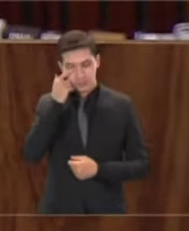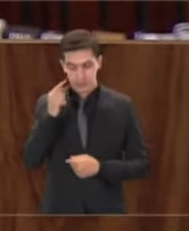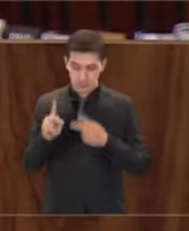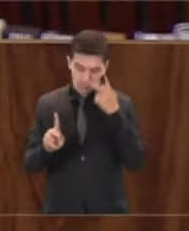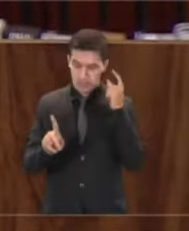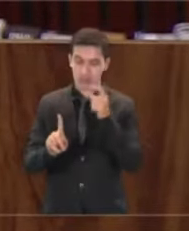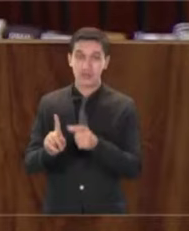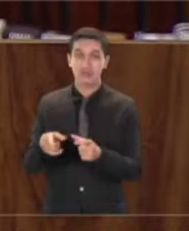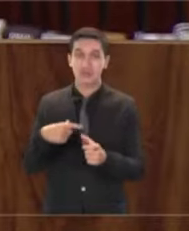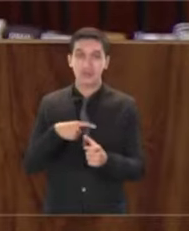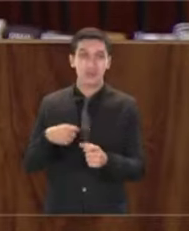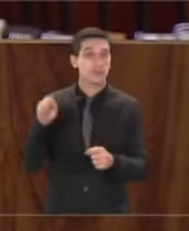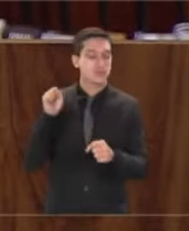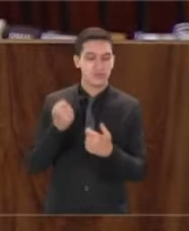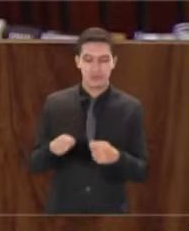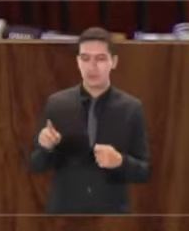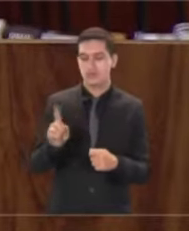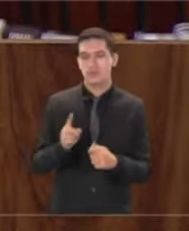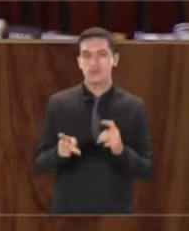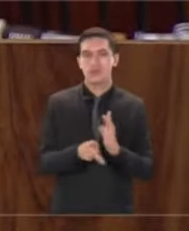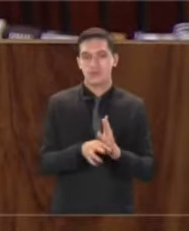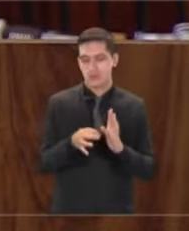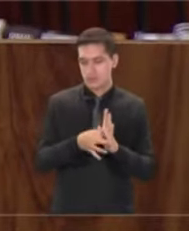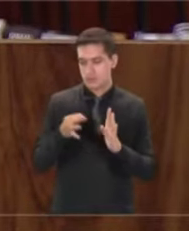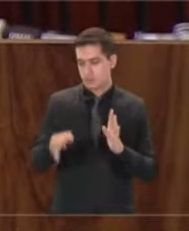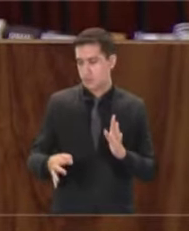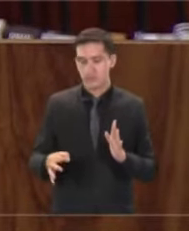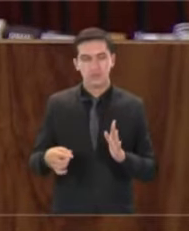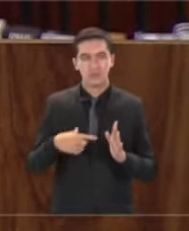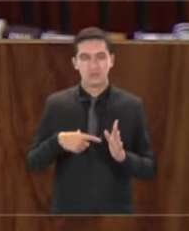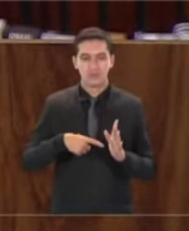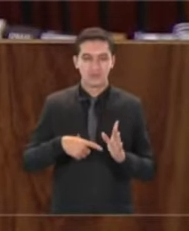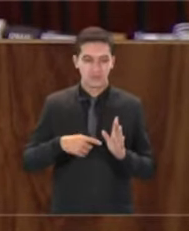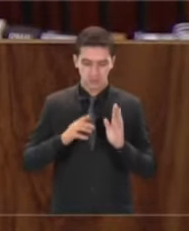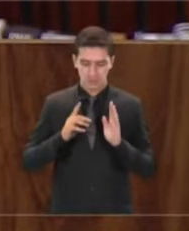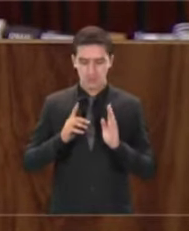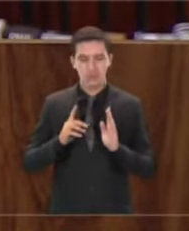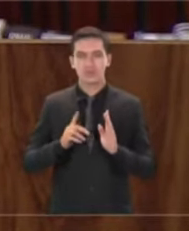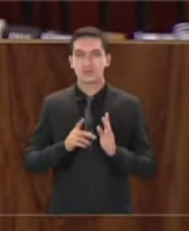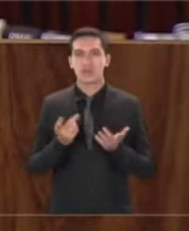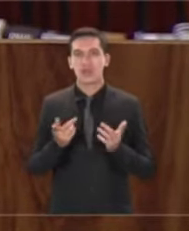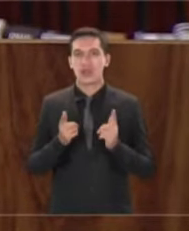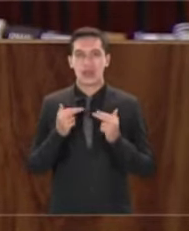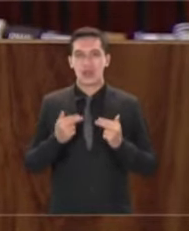tenha isenção, que a opinião seja uma opinião isenta. Ela pode ser uma opinião